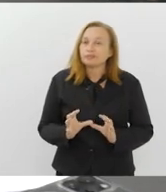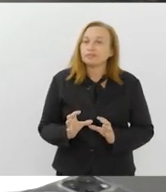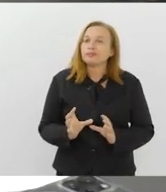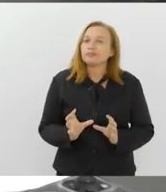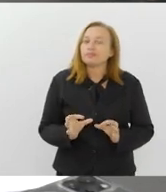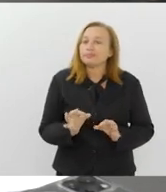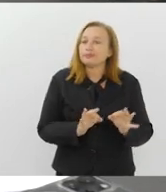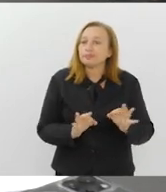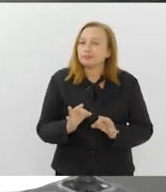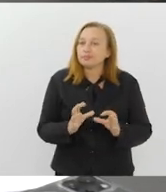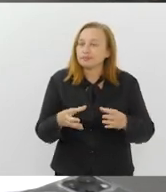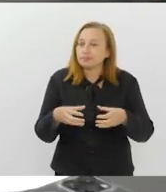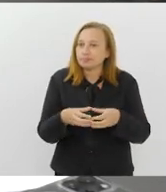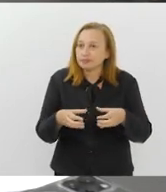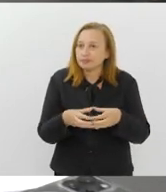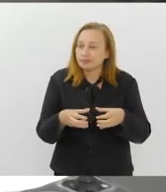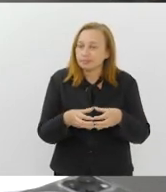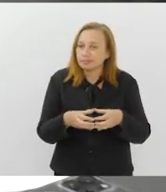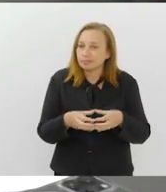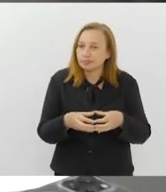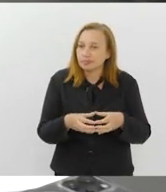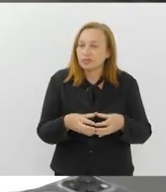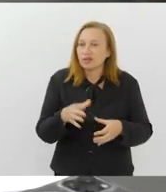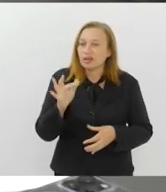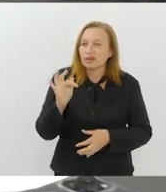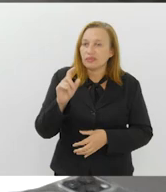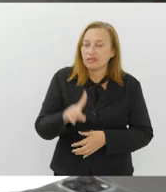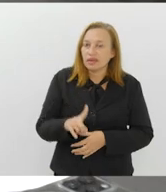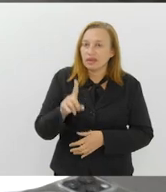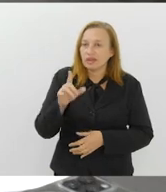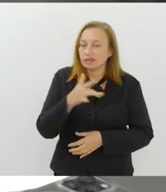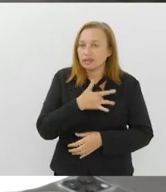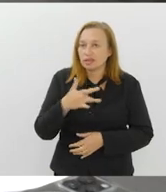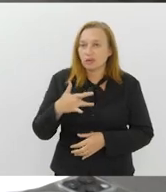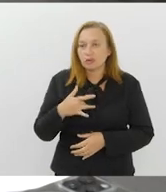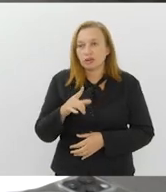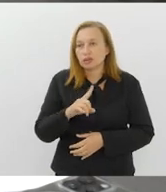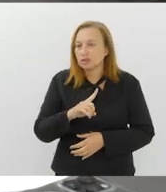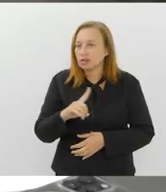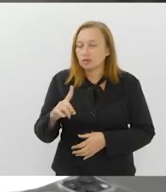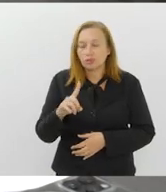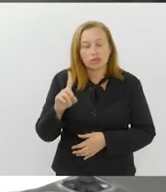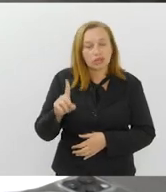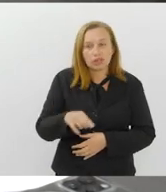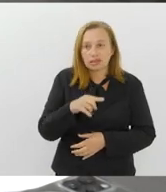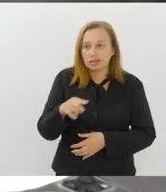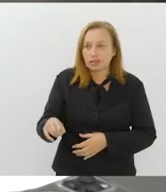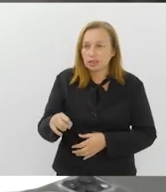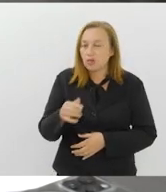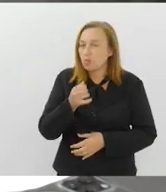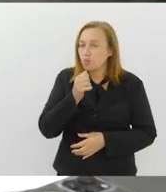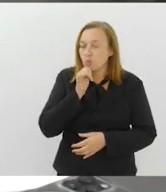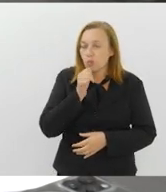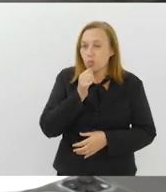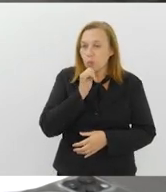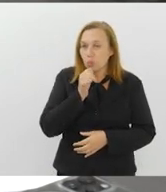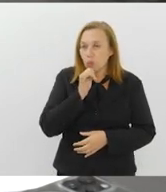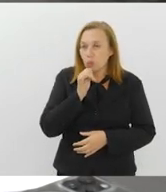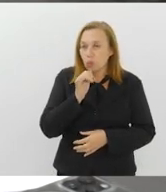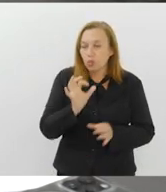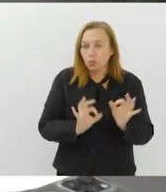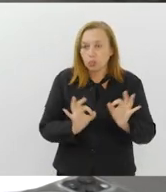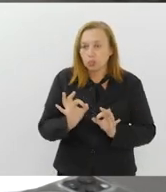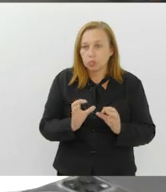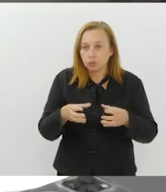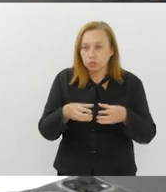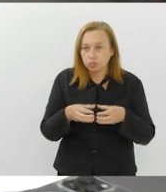adesão. A Fena Saúde, as operadoras da Fena Saúde, não cancelaram nenhum plano